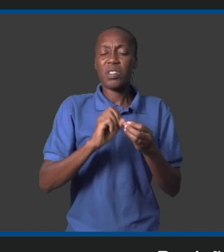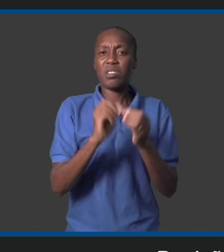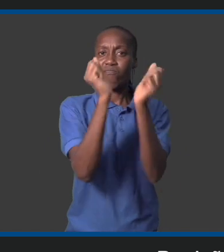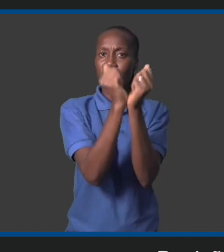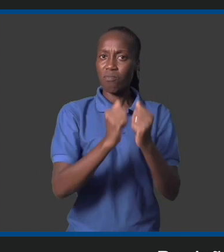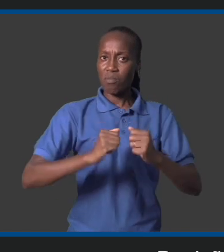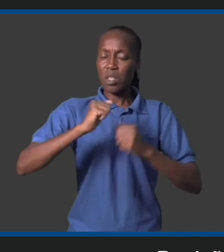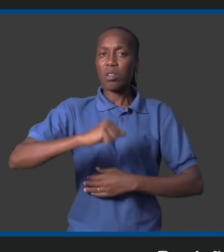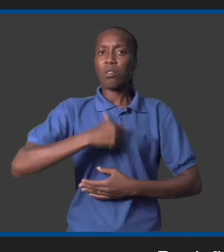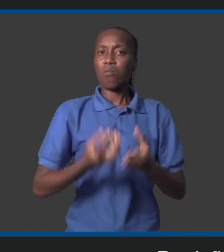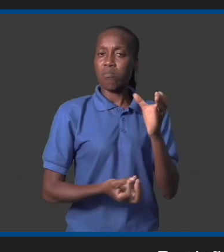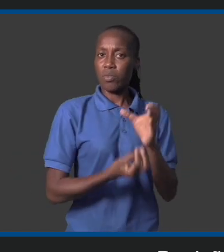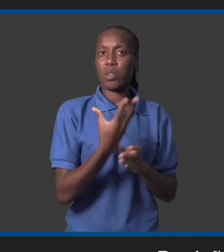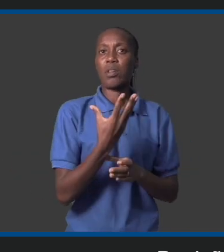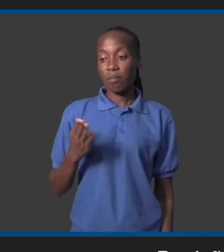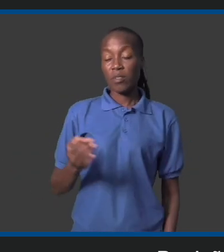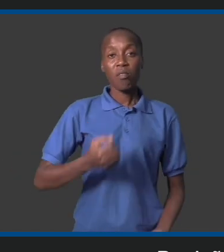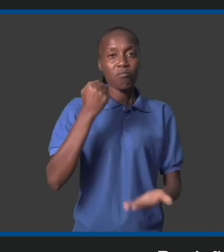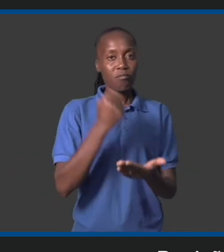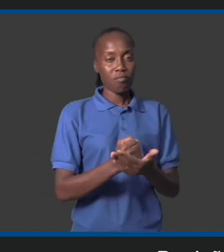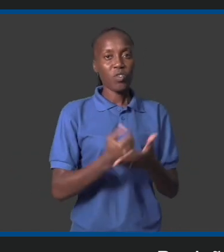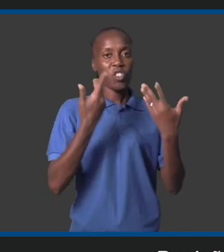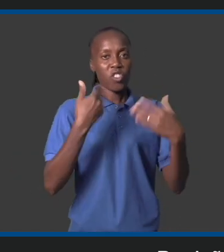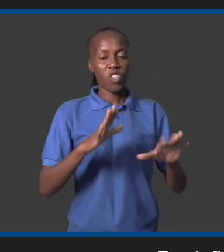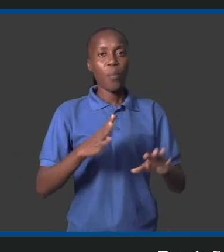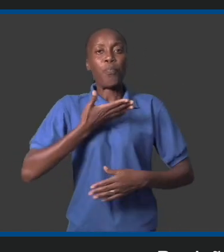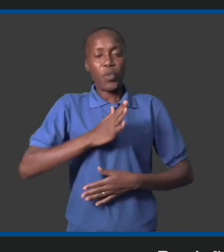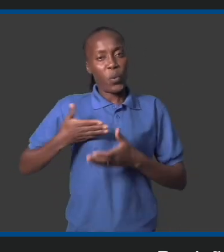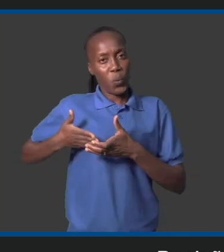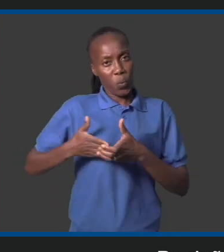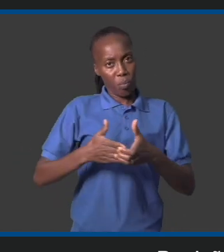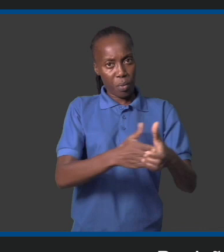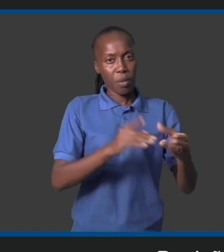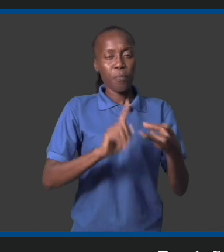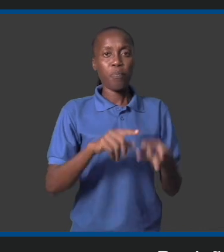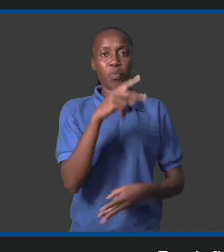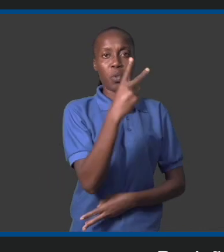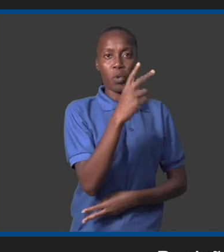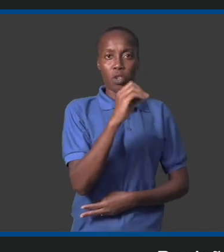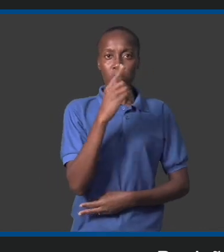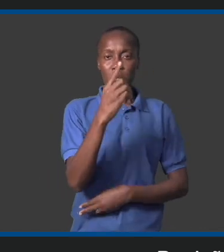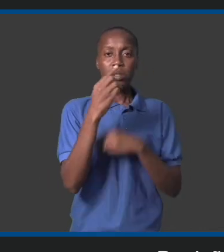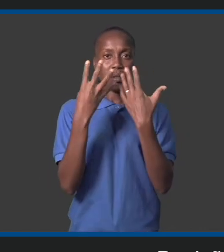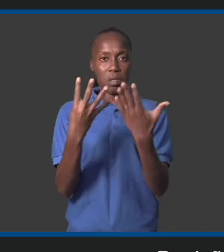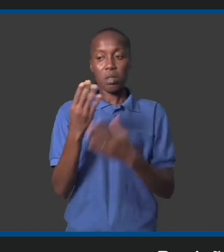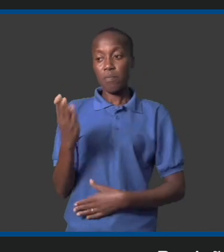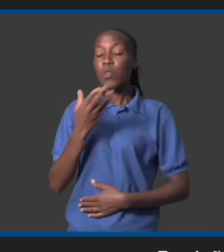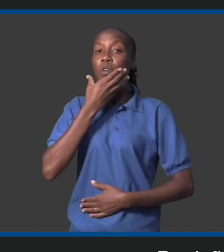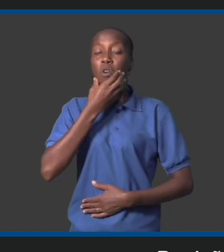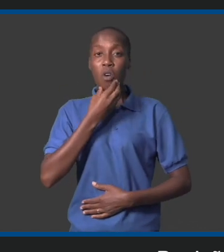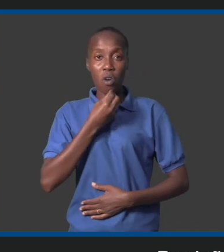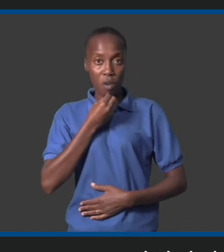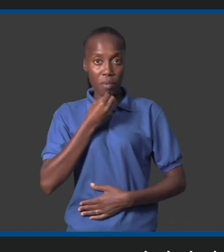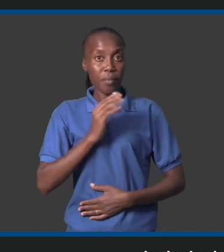Decisão tomada, decisão cumprida. Em 2019, Xavier Machian lançou a